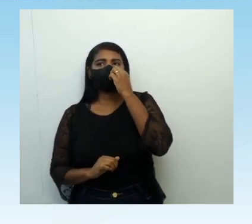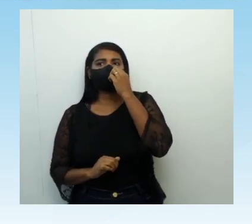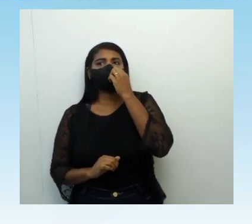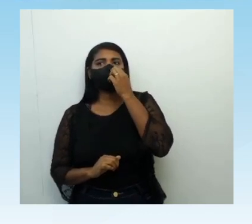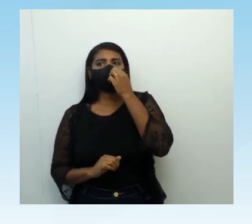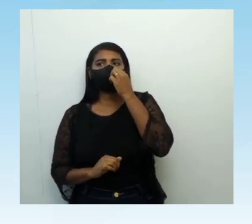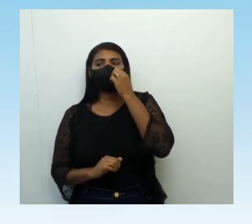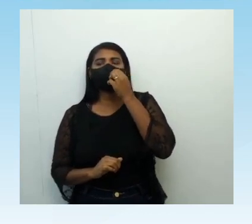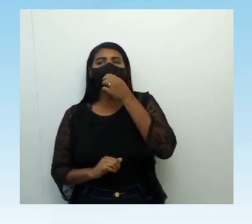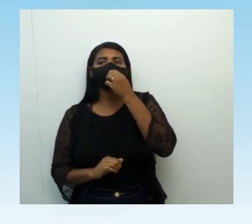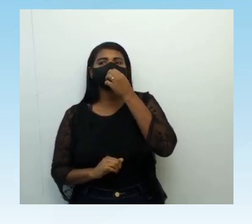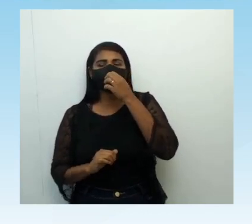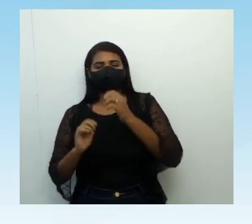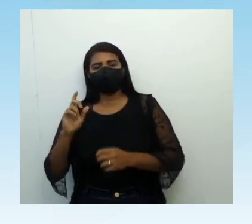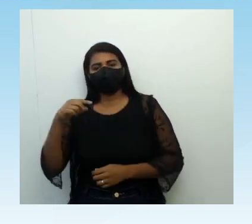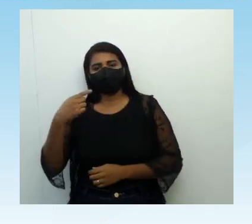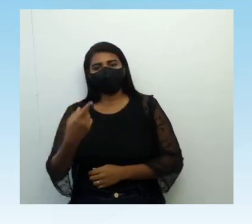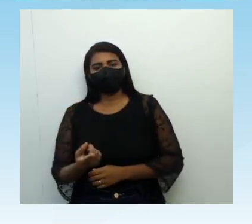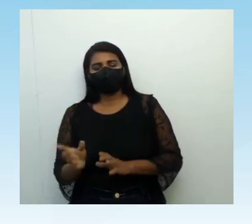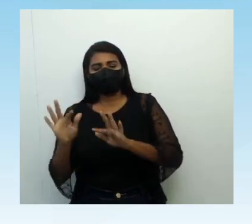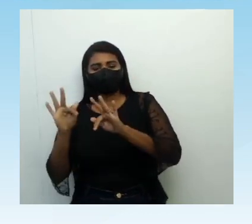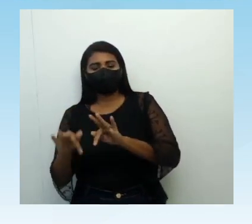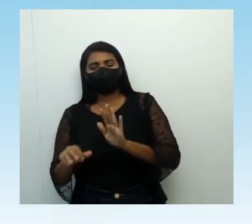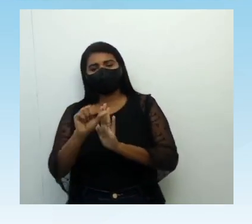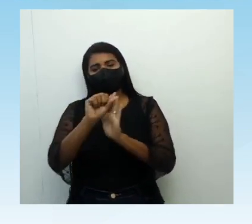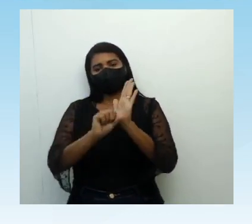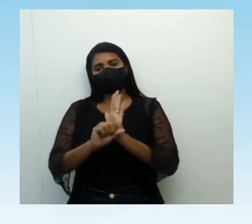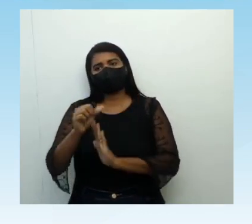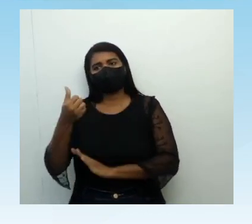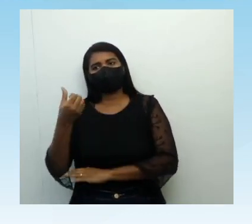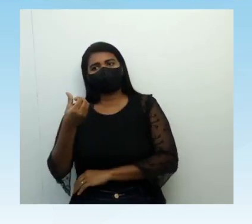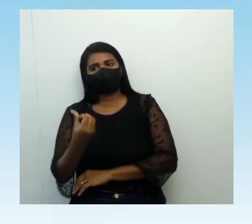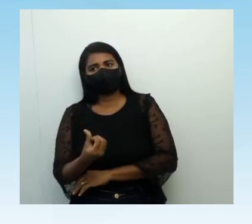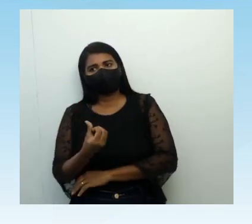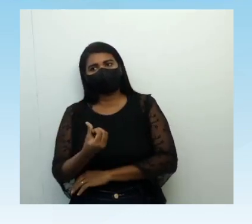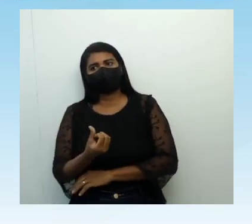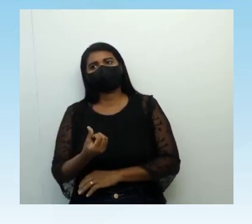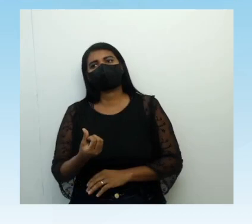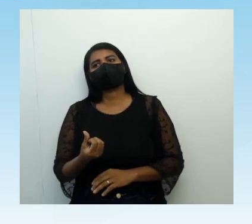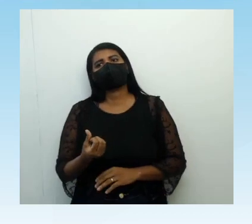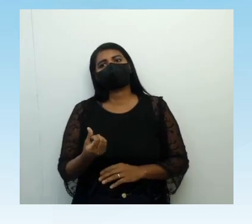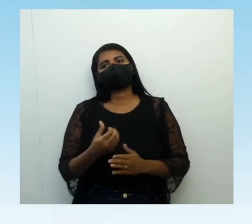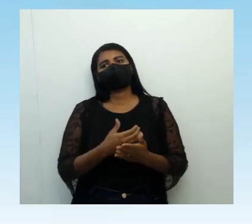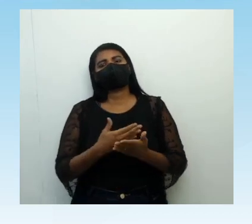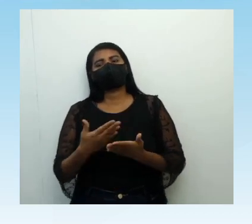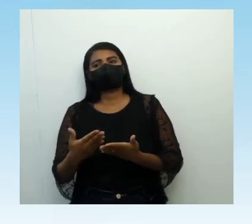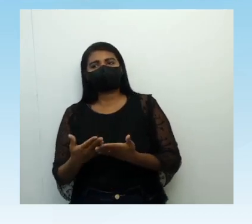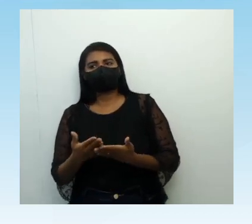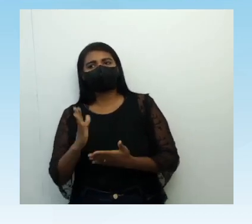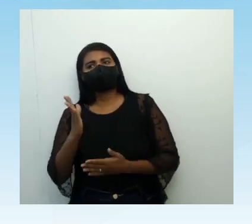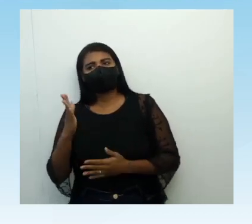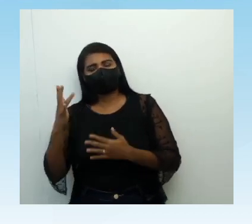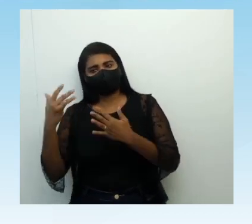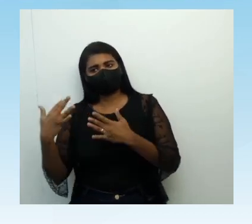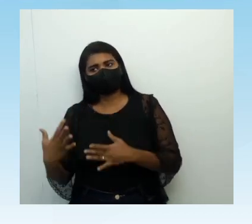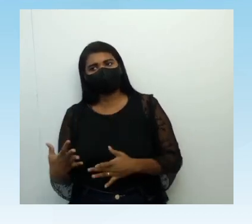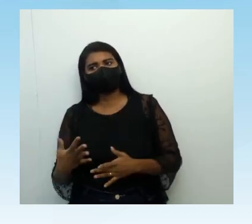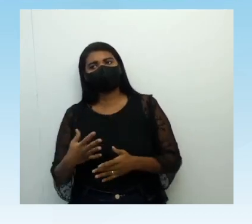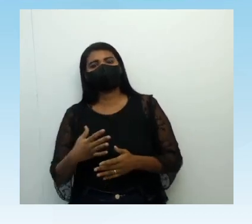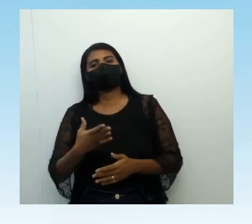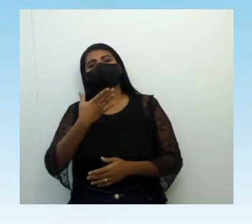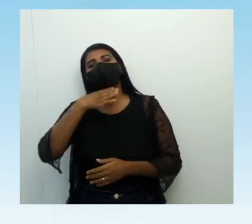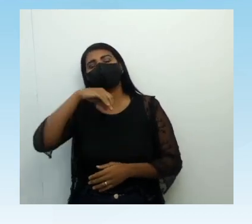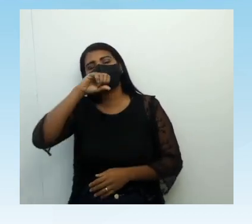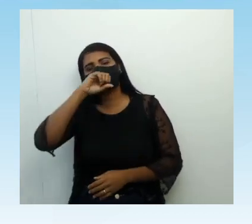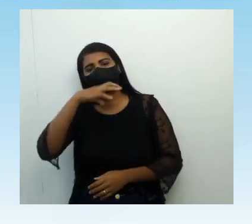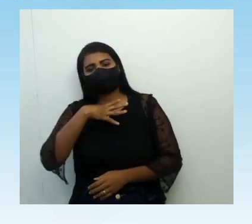Depois, meus amores, já no finzinho do século XVI, começou as capitanias hereditárias. O nome já disse, né? Tem que passar de pai